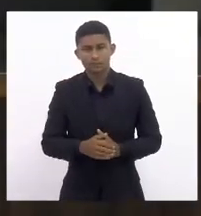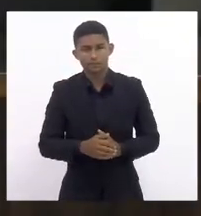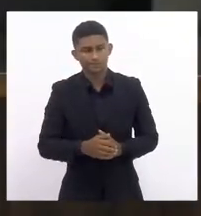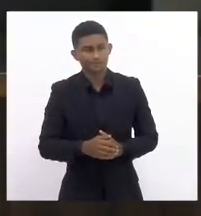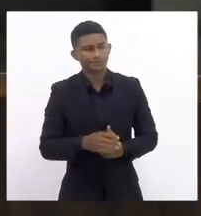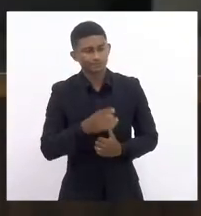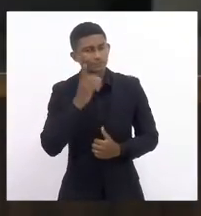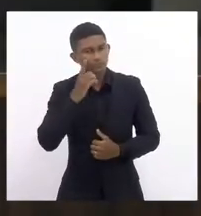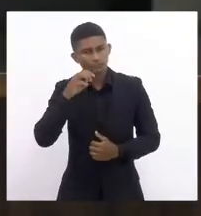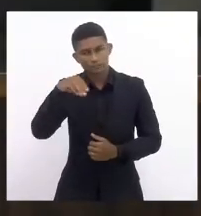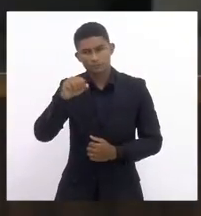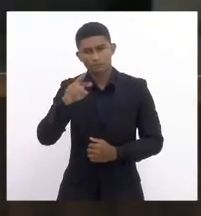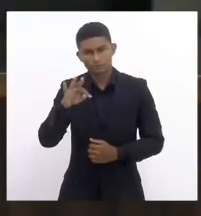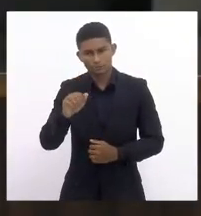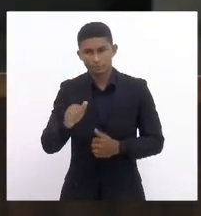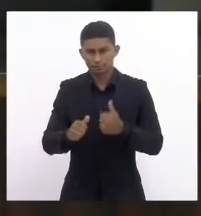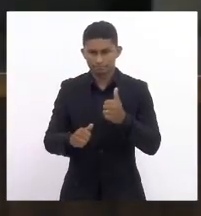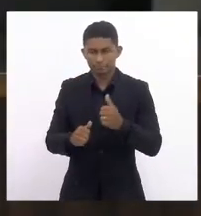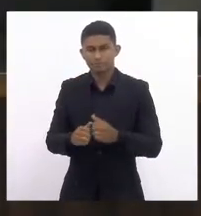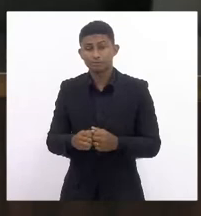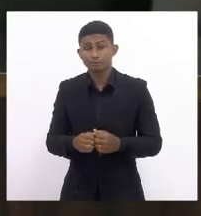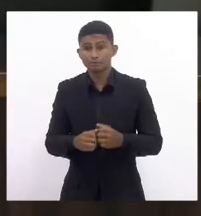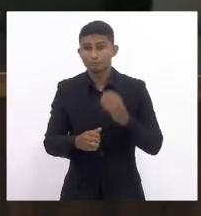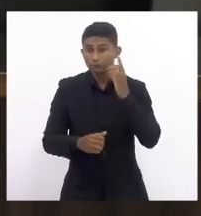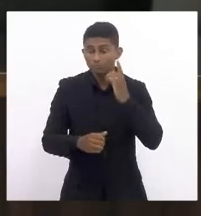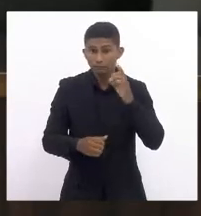Marta Rocha. Deputada Renata Souza, pelo PSOL.